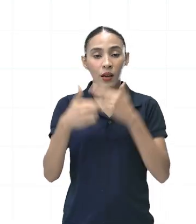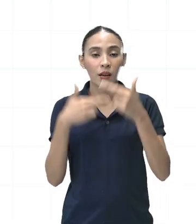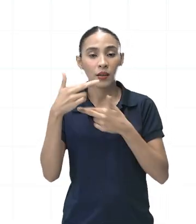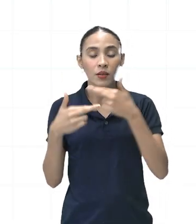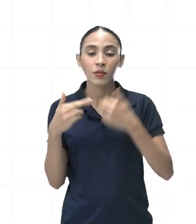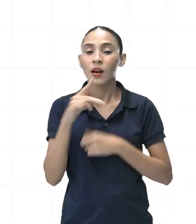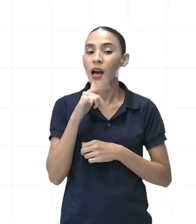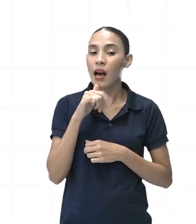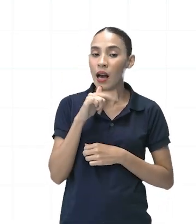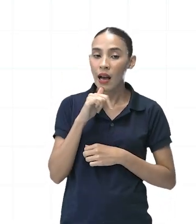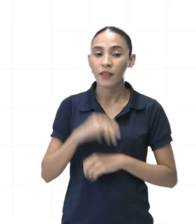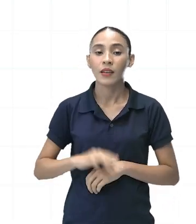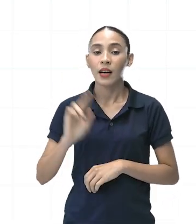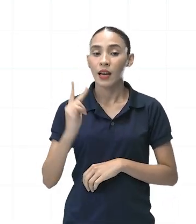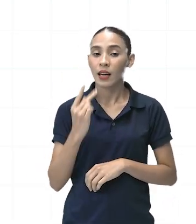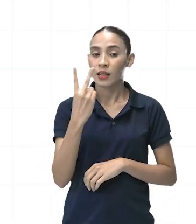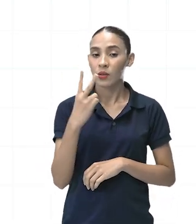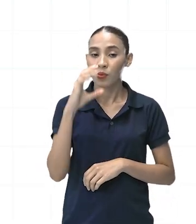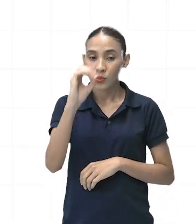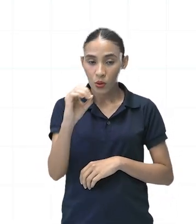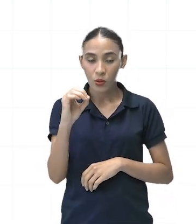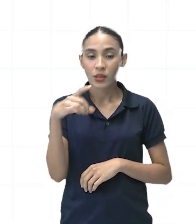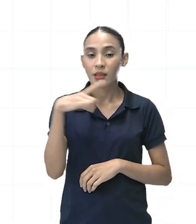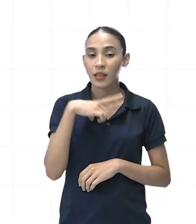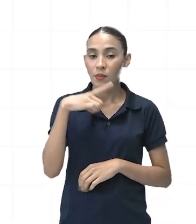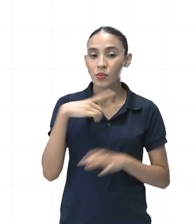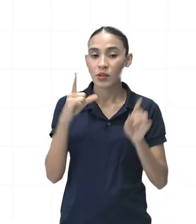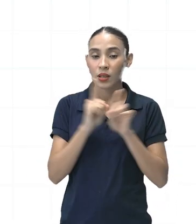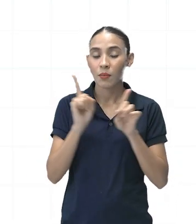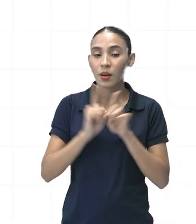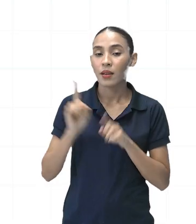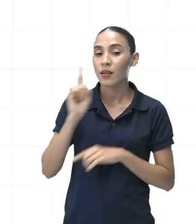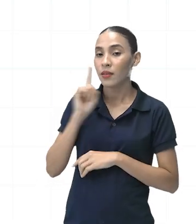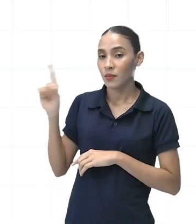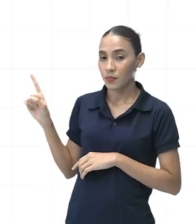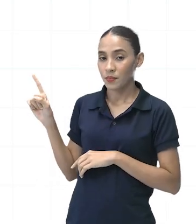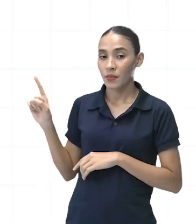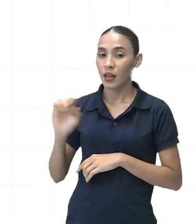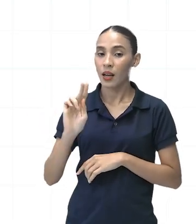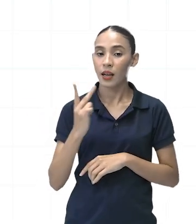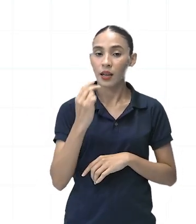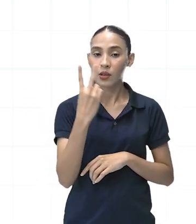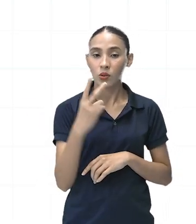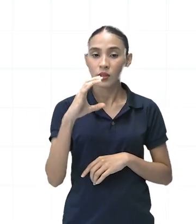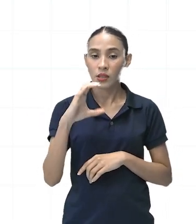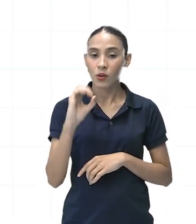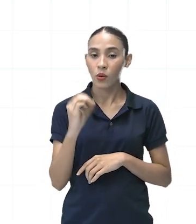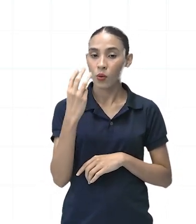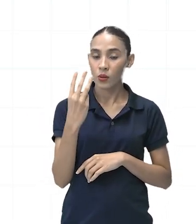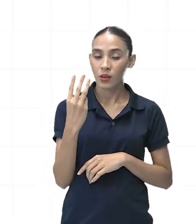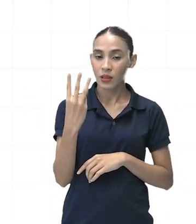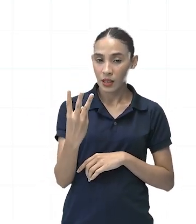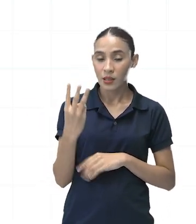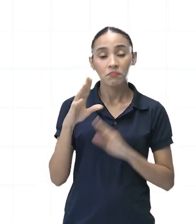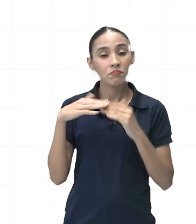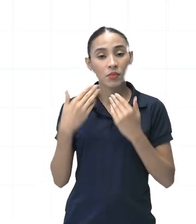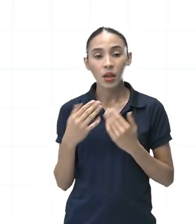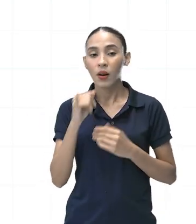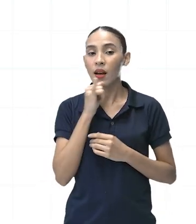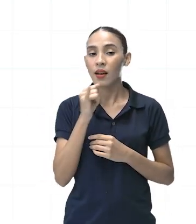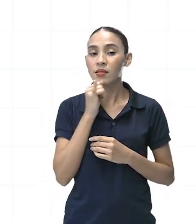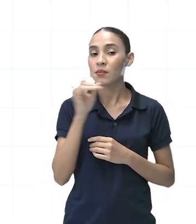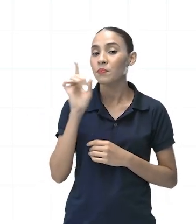onde reagindo com a água, representado pela fórmula H2O, temos aí a formação do